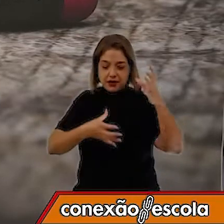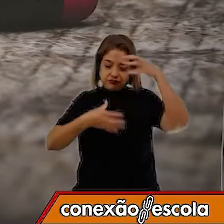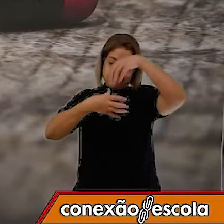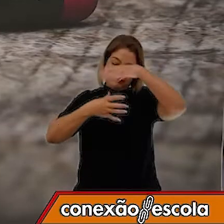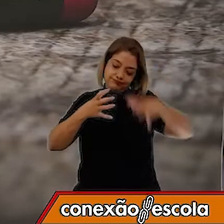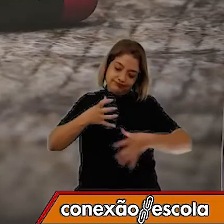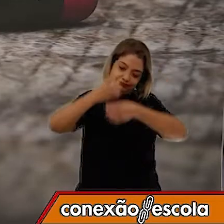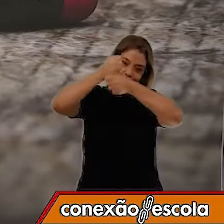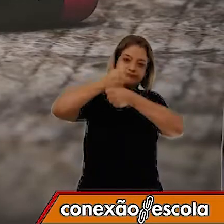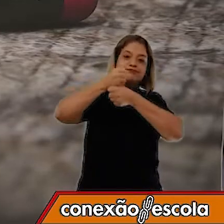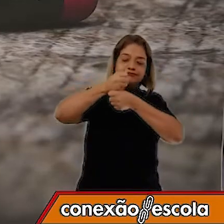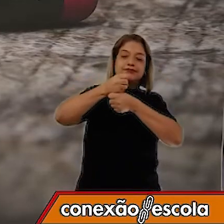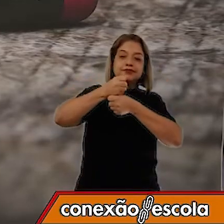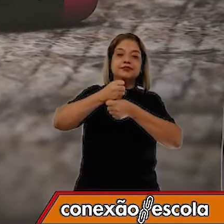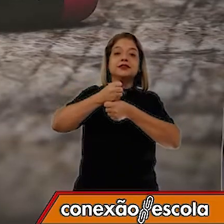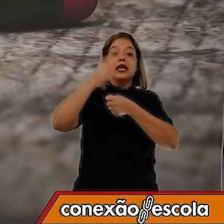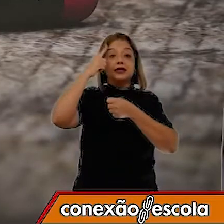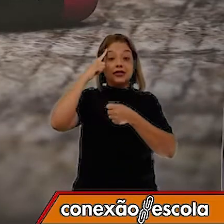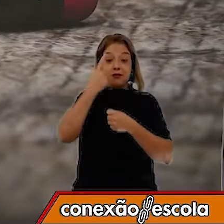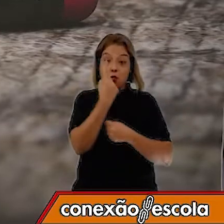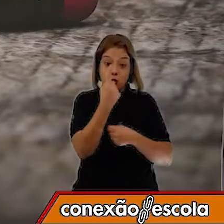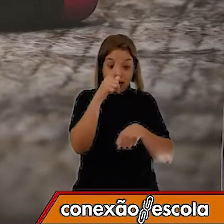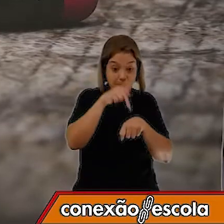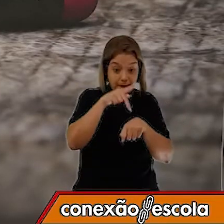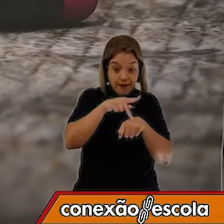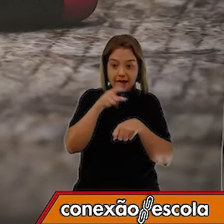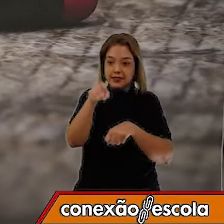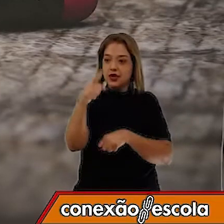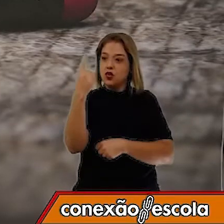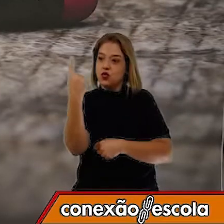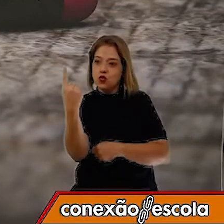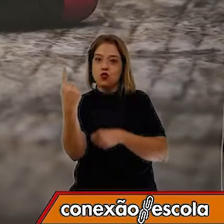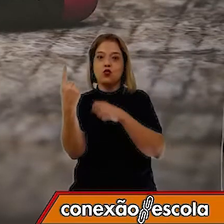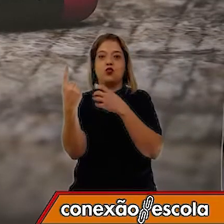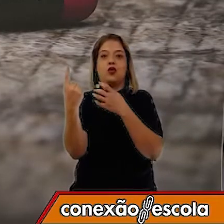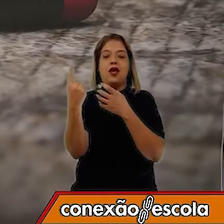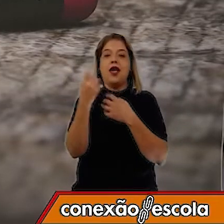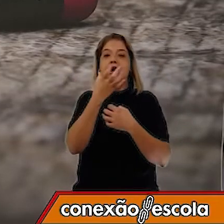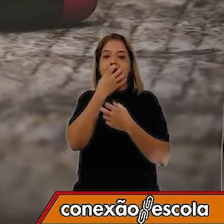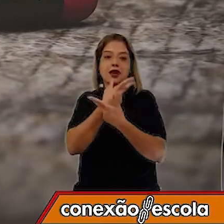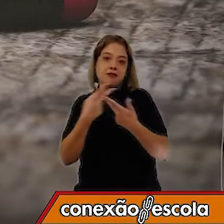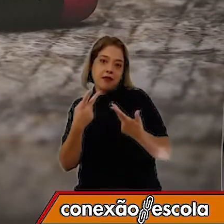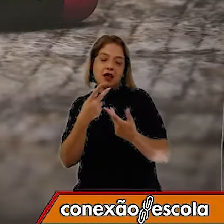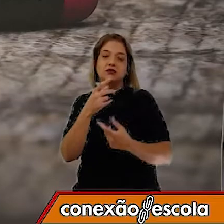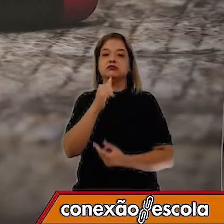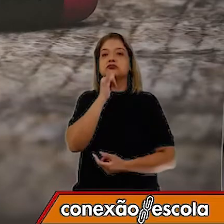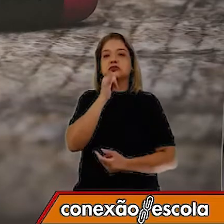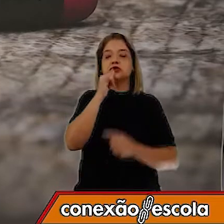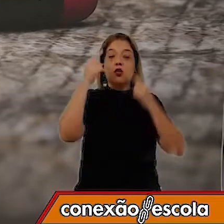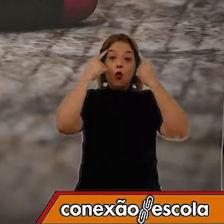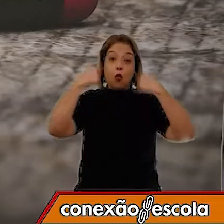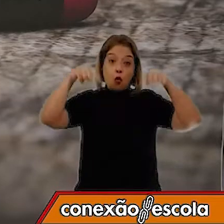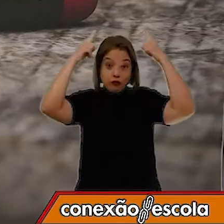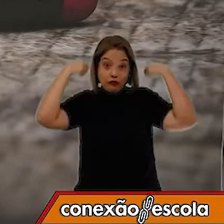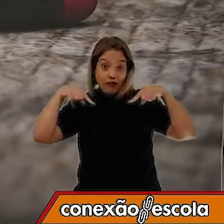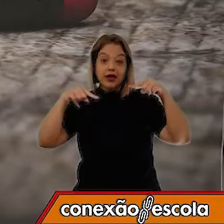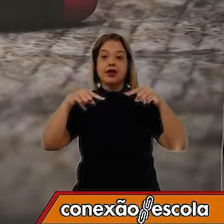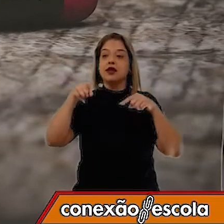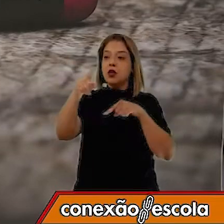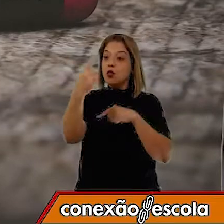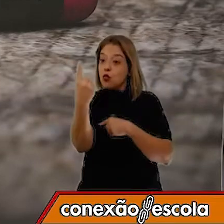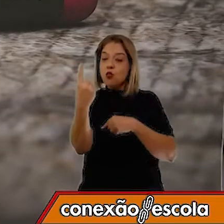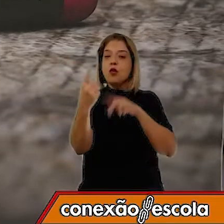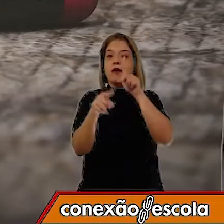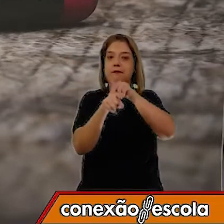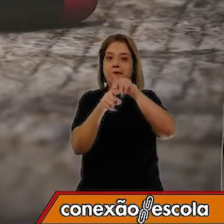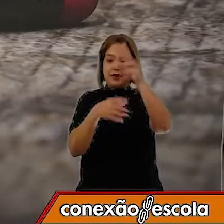pedrinha era um animal. Então, de acordo com cada ovelha, por exemplo, uma pedrinha representava. No